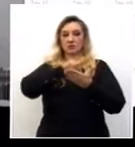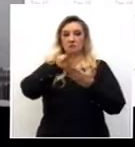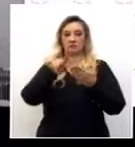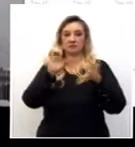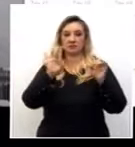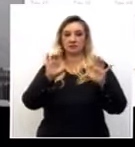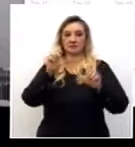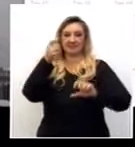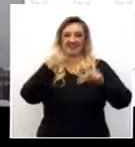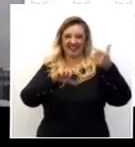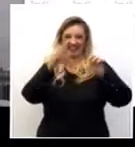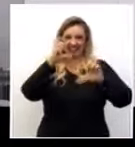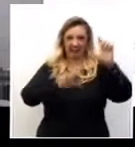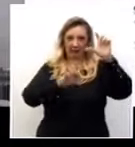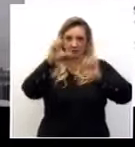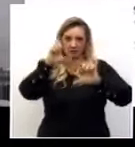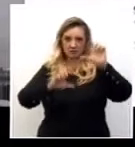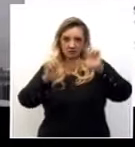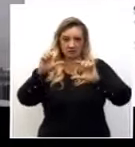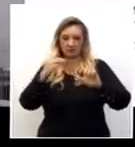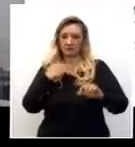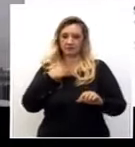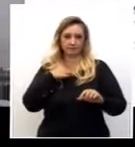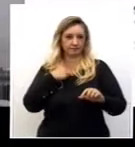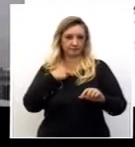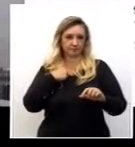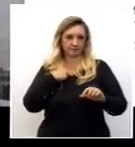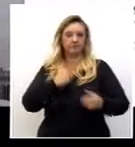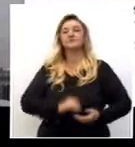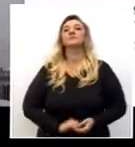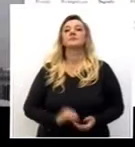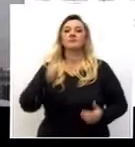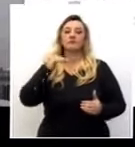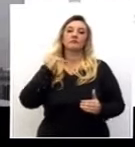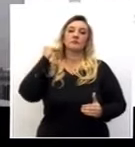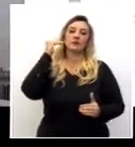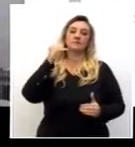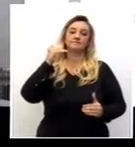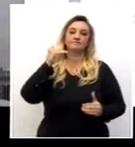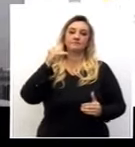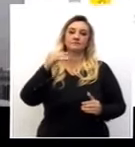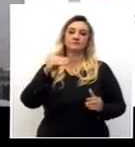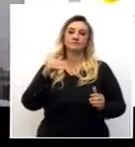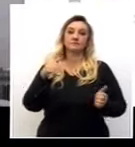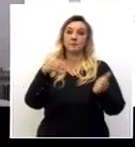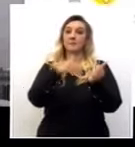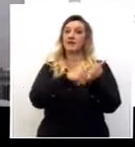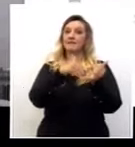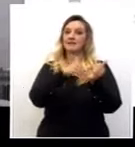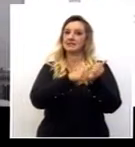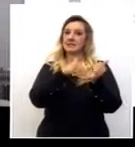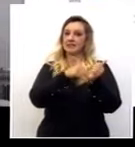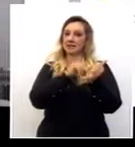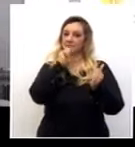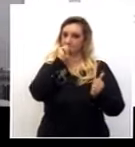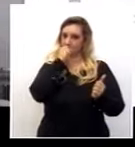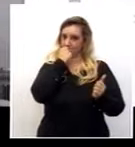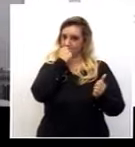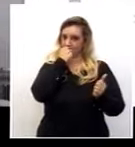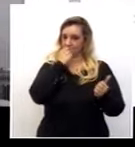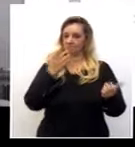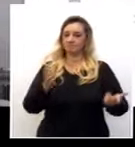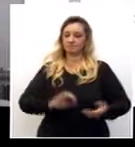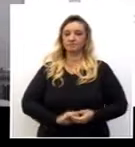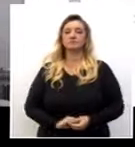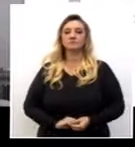mais. Então, agora eu vou para o próximo passo. Aqui eu vou configurar a privacidade. Eu vou deixar em segredo. O que seria